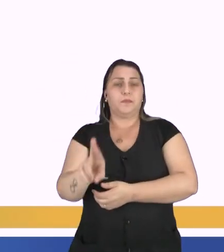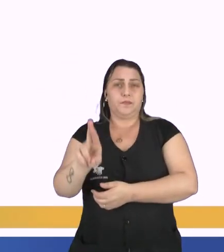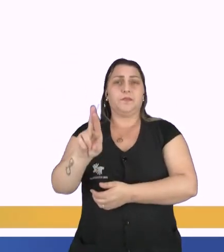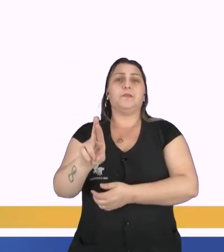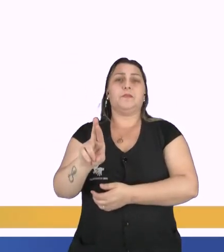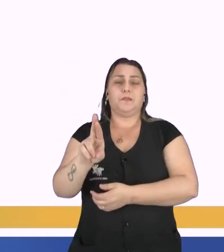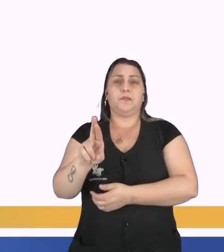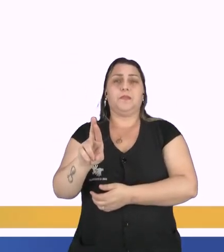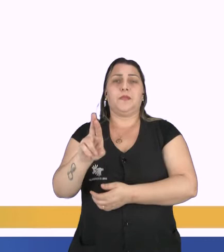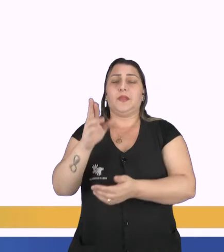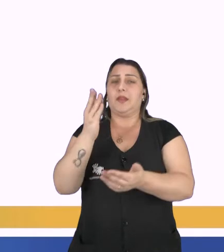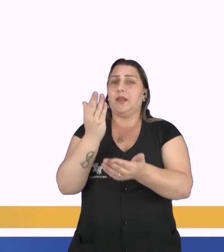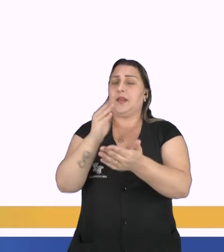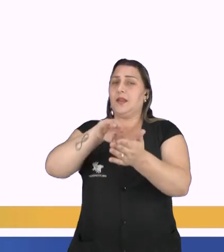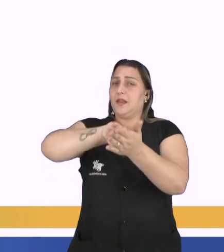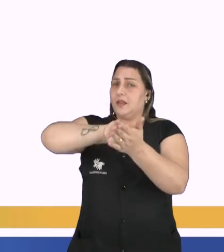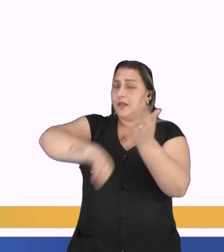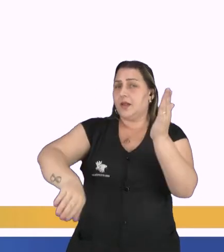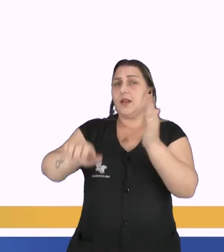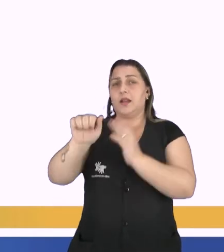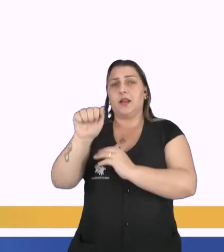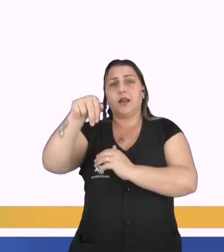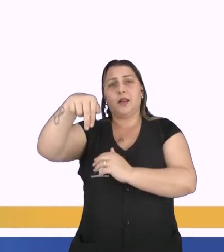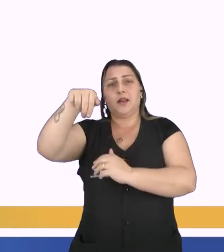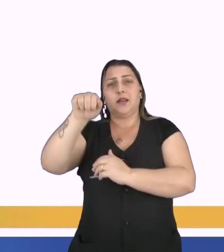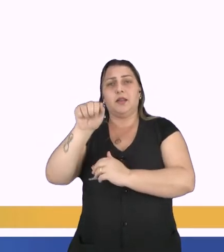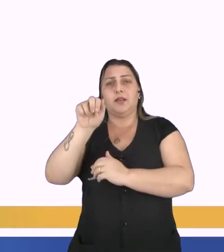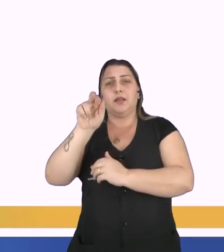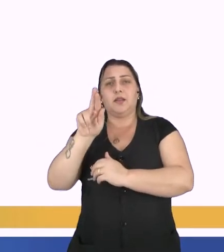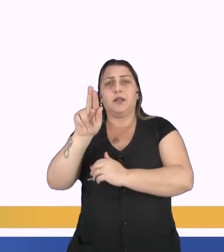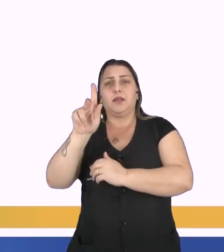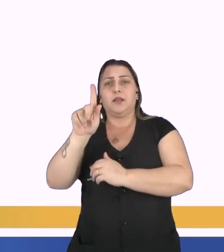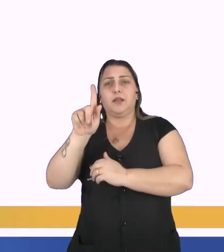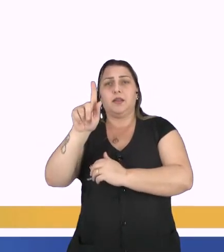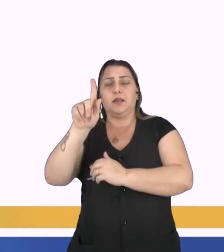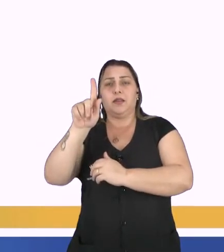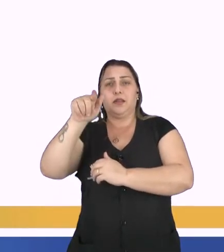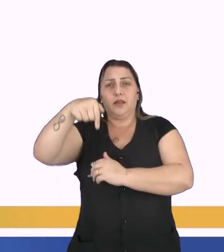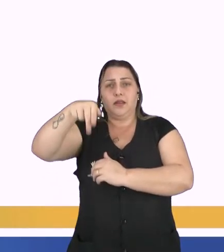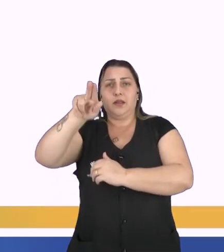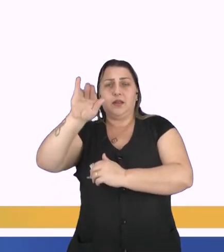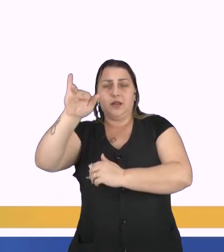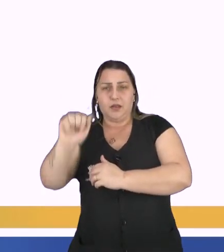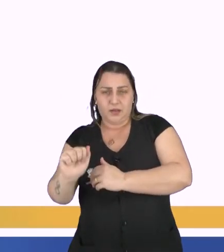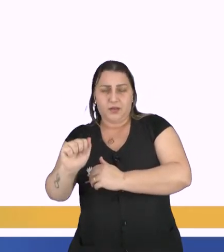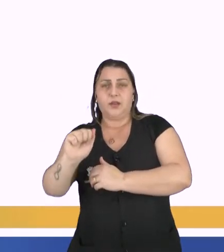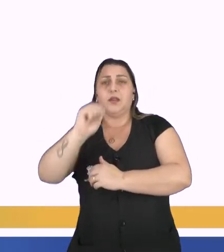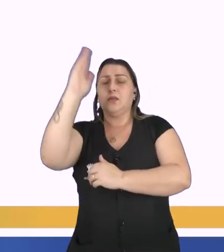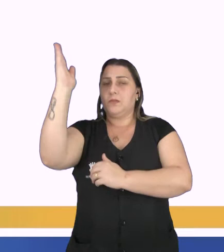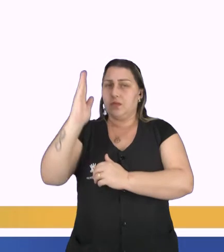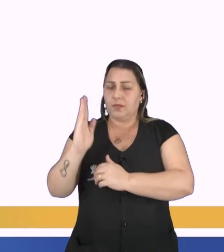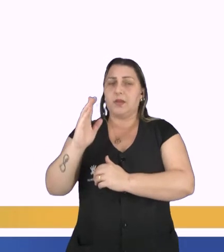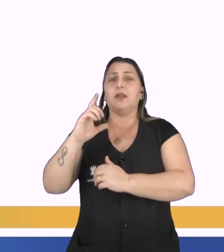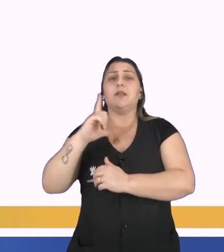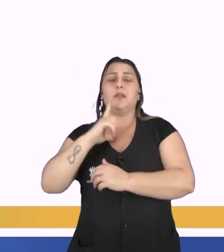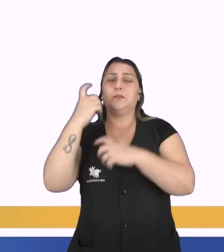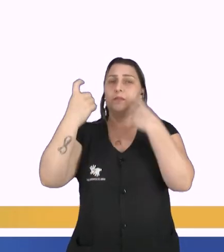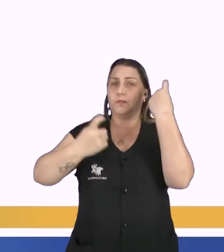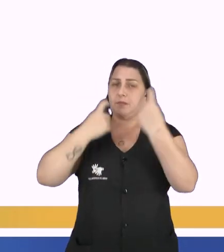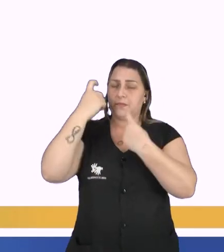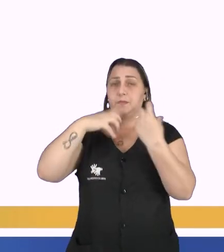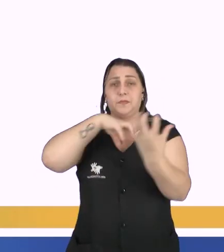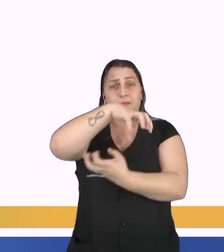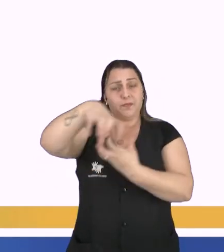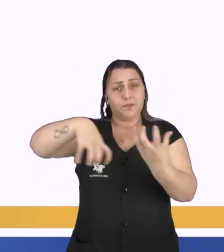para parar, tirar a anarquia, né? Todas essas questões aí que perturbavam muito o Brasil, algumas revoltas vão surgir